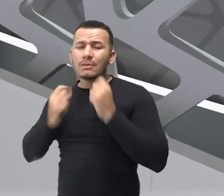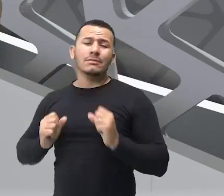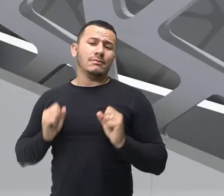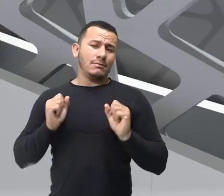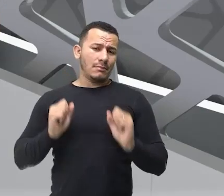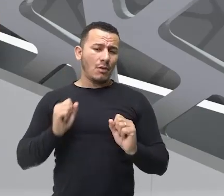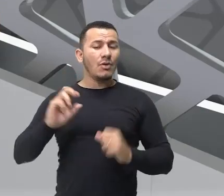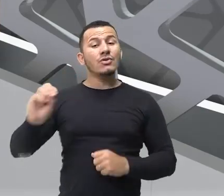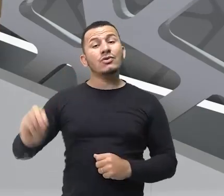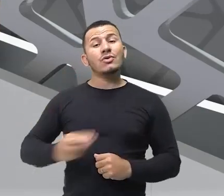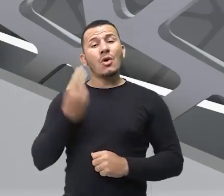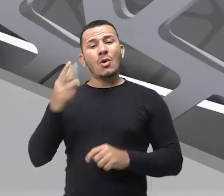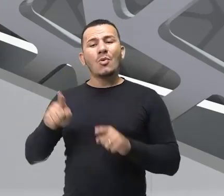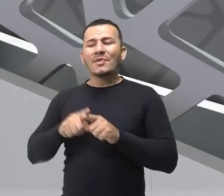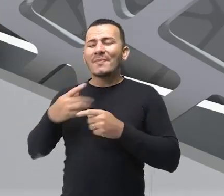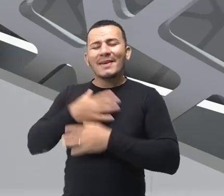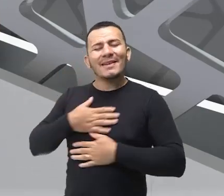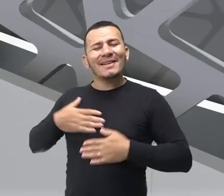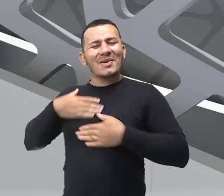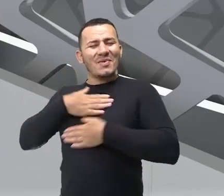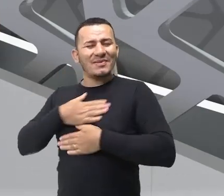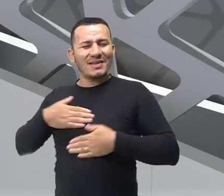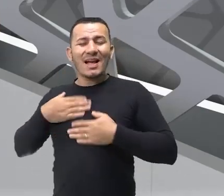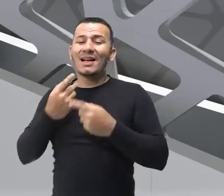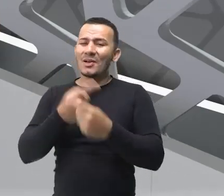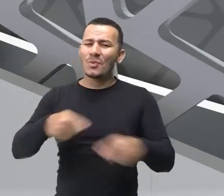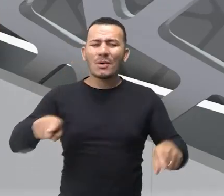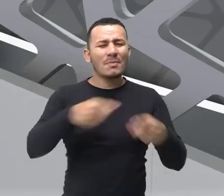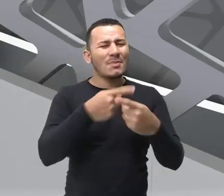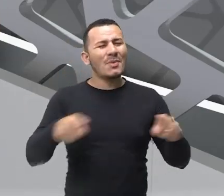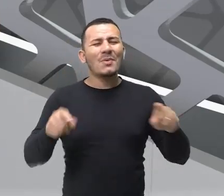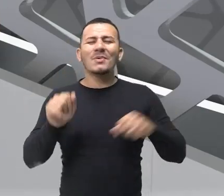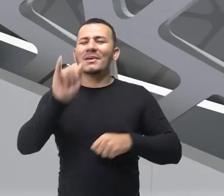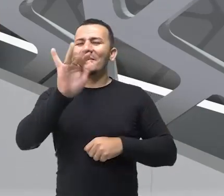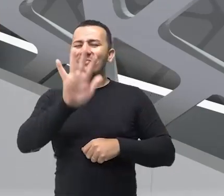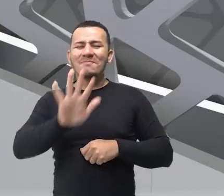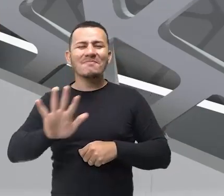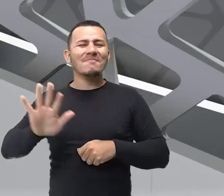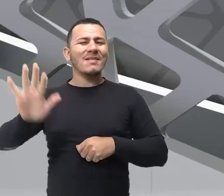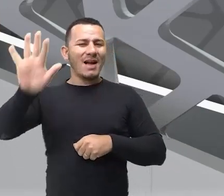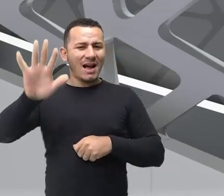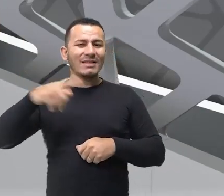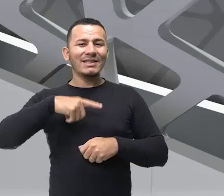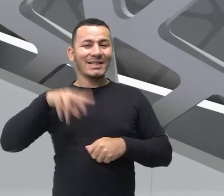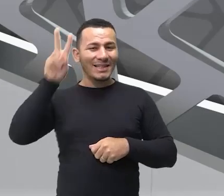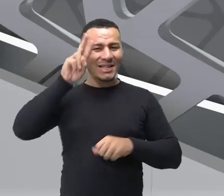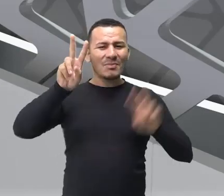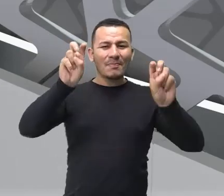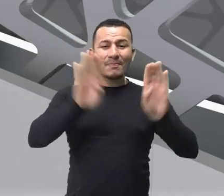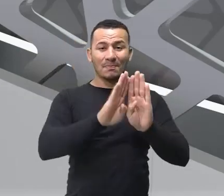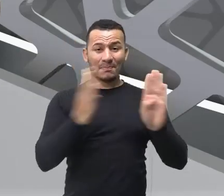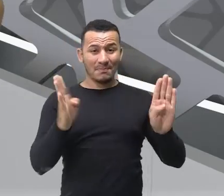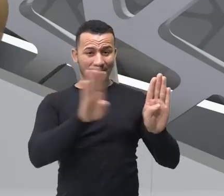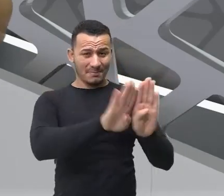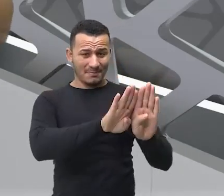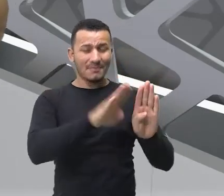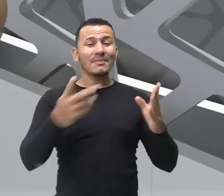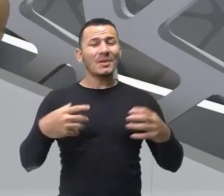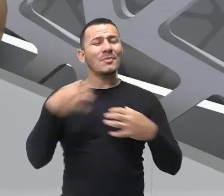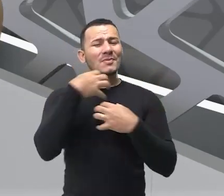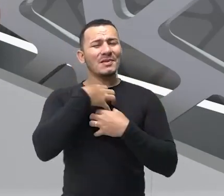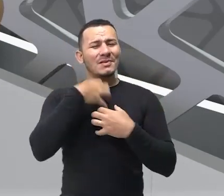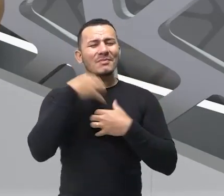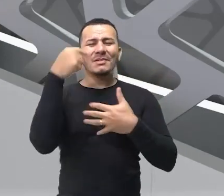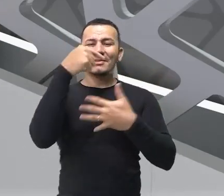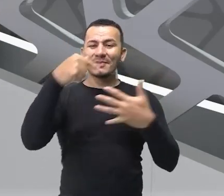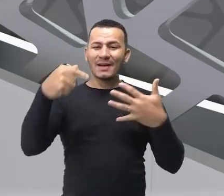se divertir muito com a musicalidade, com as imagens construídas pelo poema A Porta, de Vinícius de Moraes. Perceba que esses sentimentos